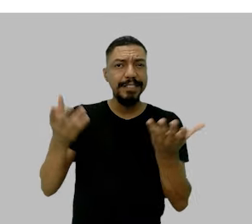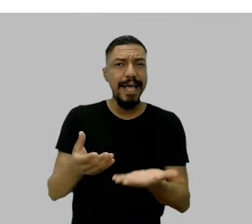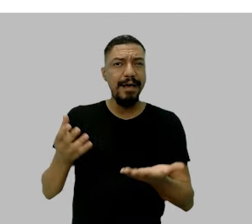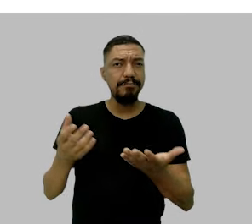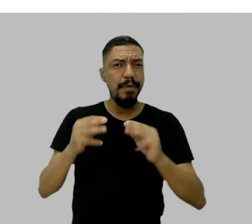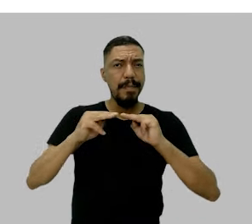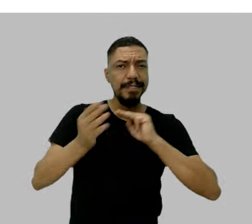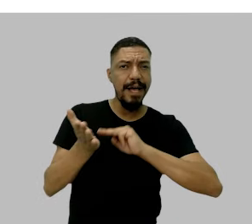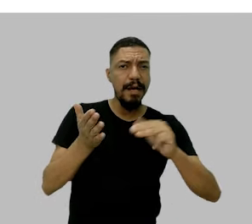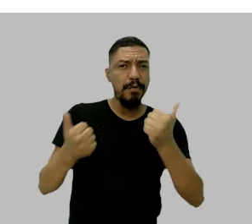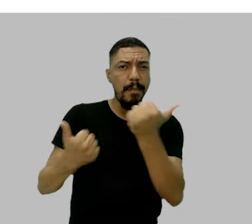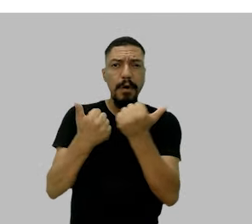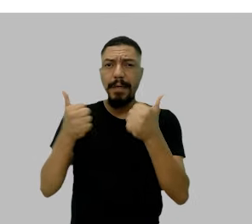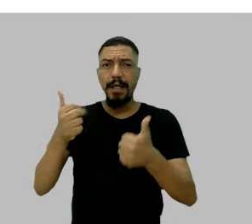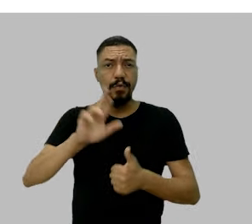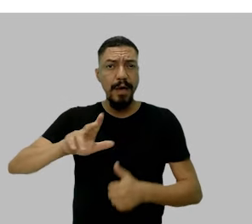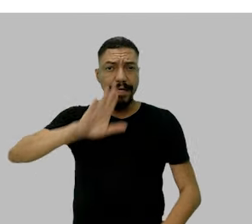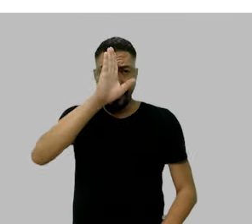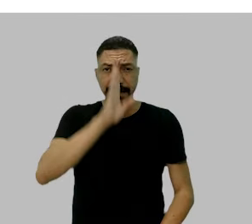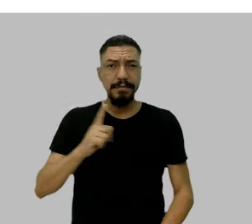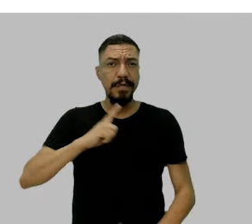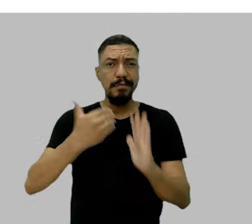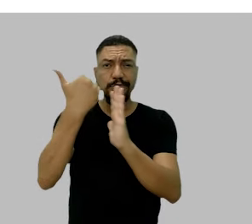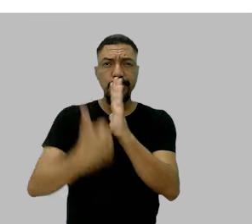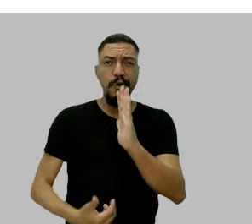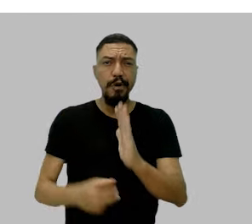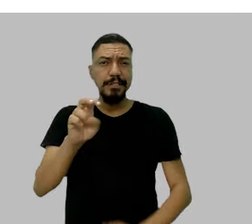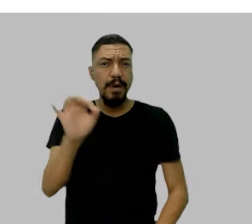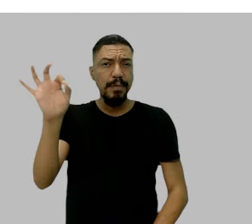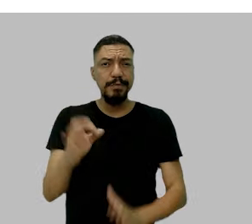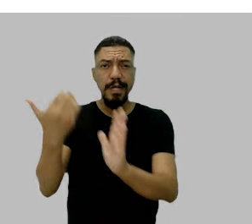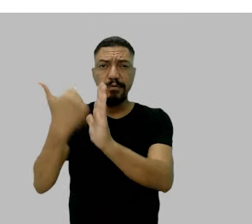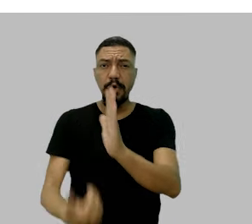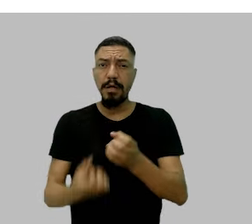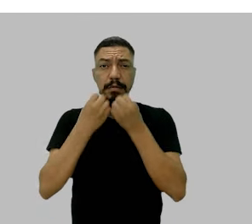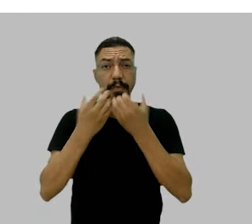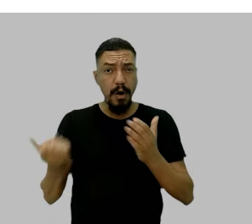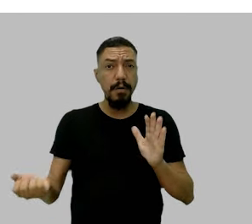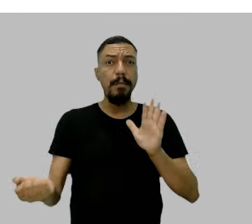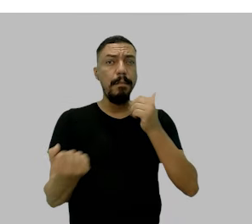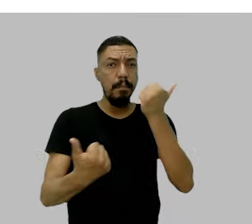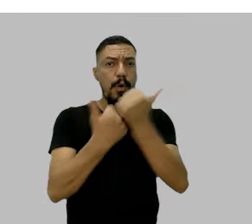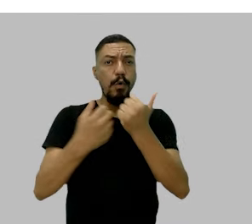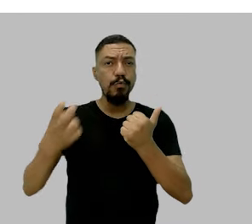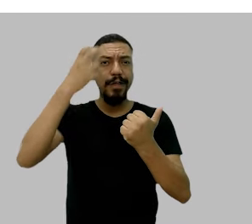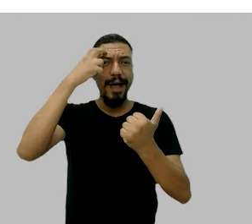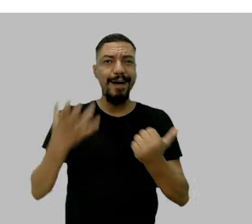mesmo que não seja de graça, eles fizeram um descontaço, 50% de desconto. Apoio cultural.